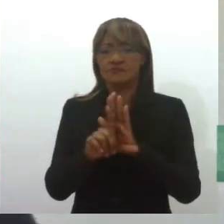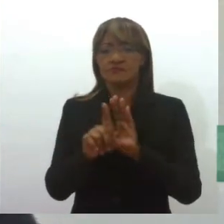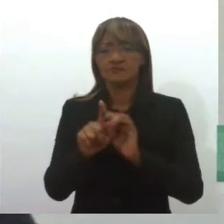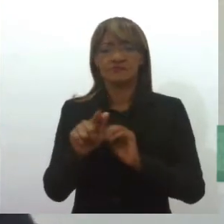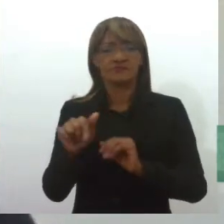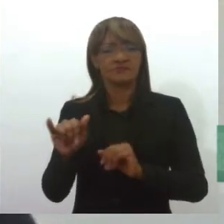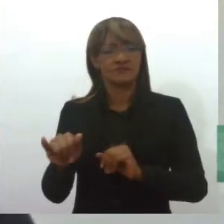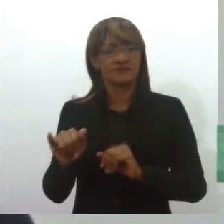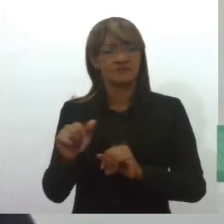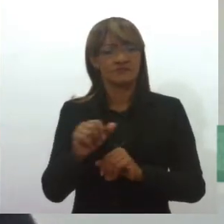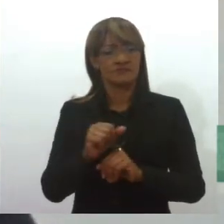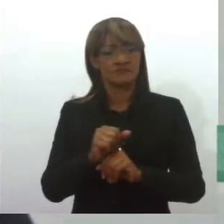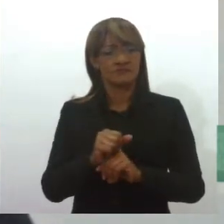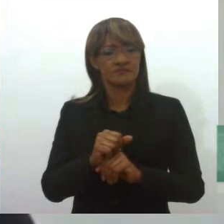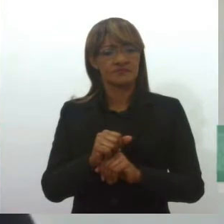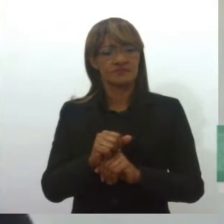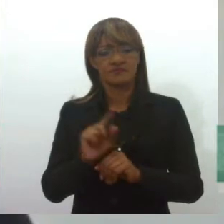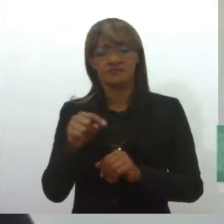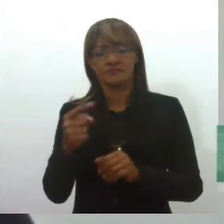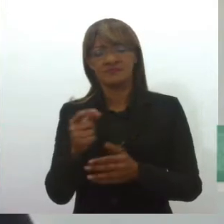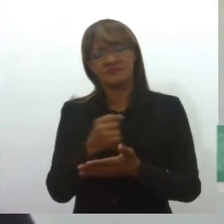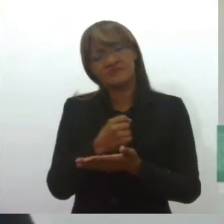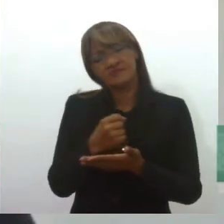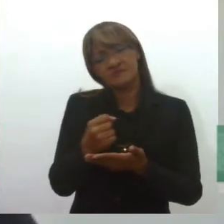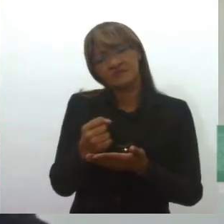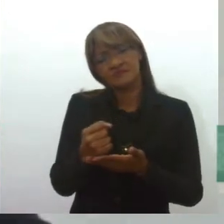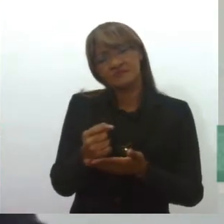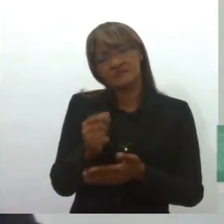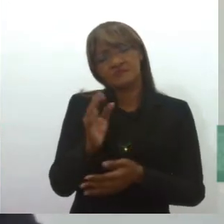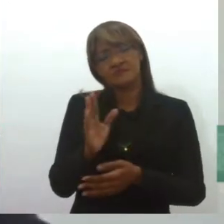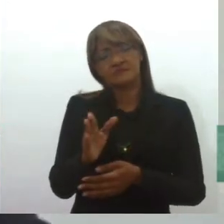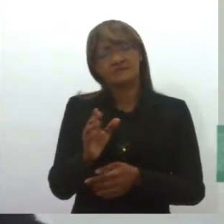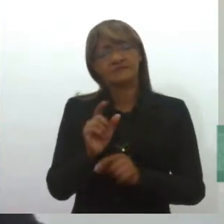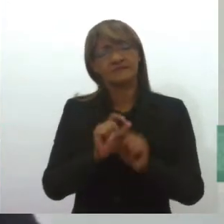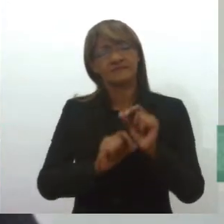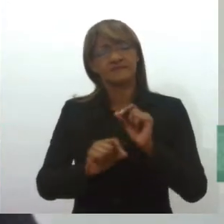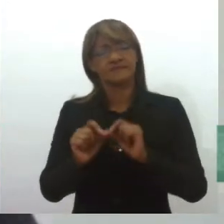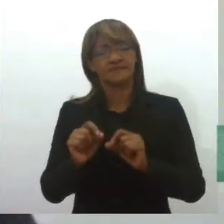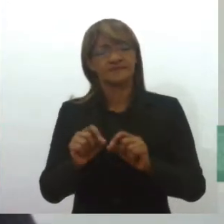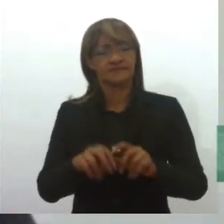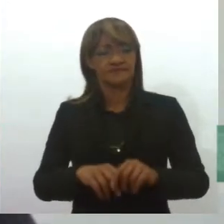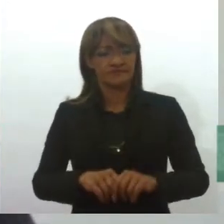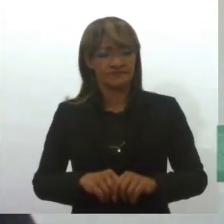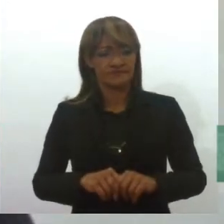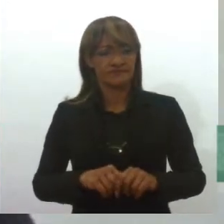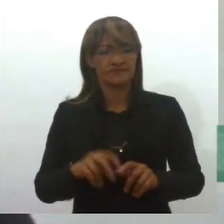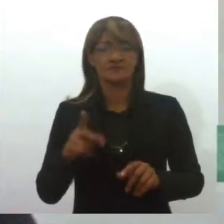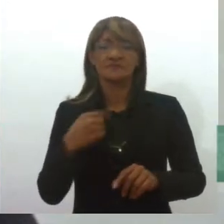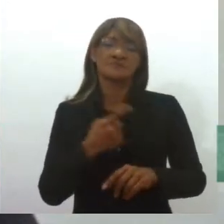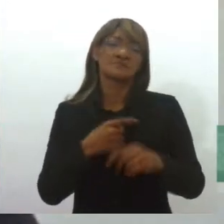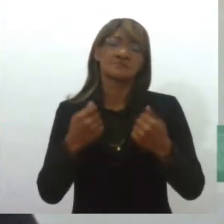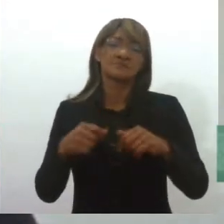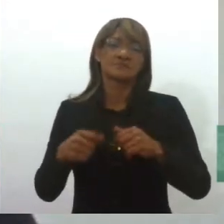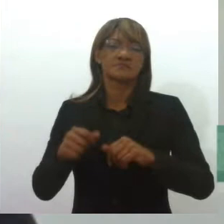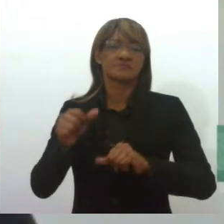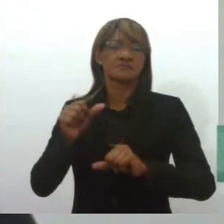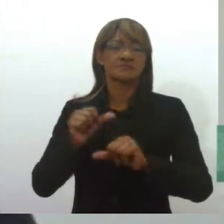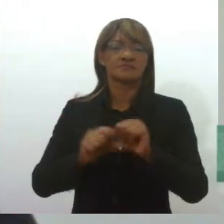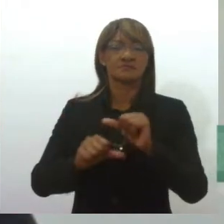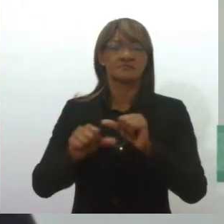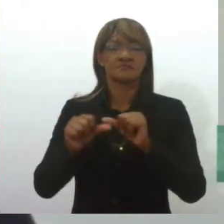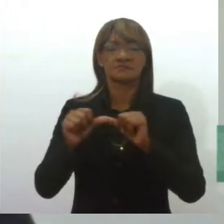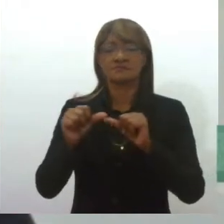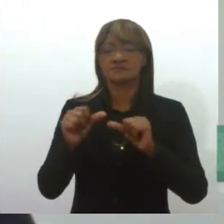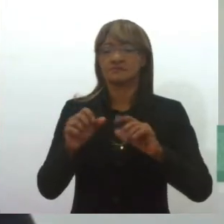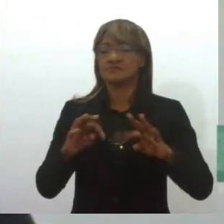esses crimes prescrevem uma rapidez muito grande, e aí nós precisaríamos alterar toda